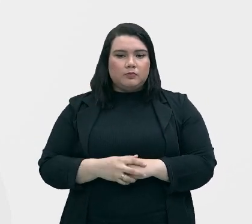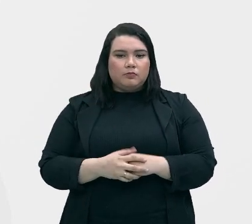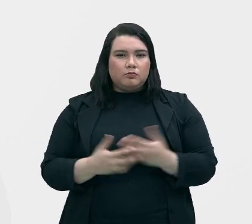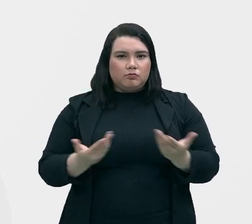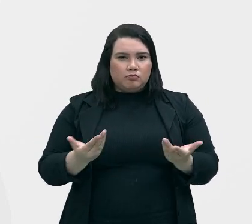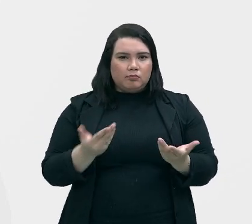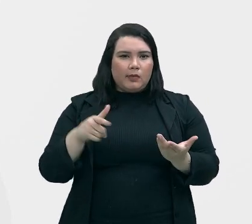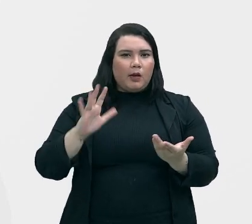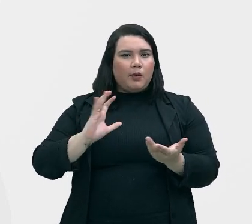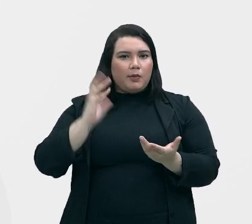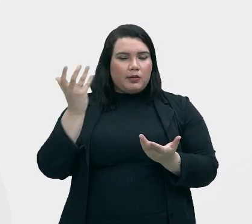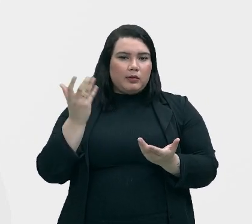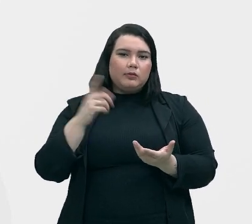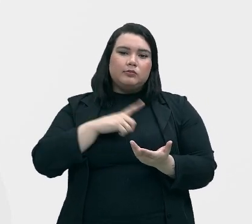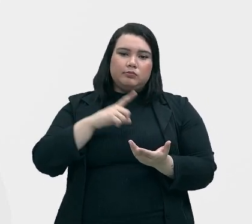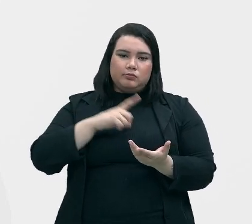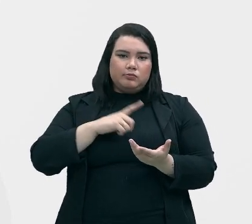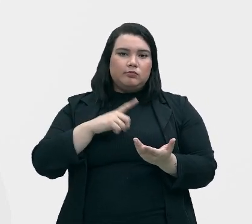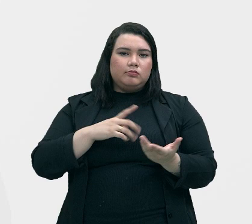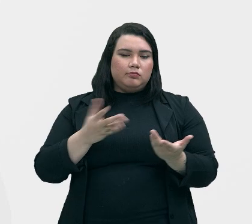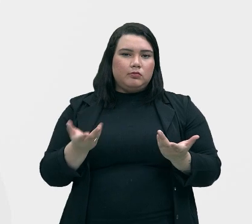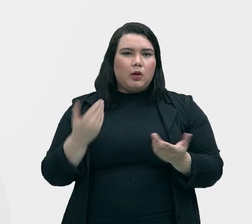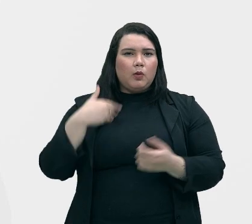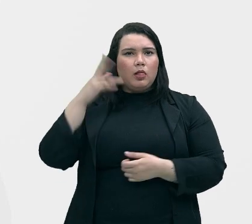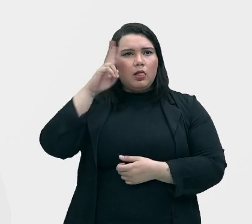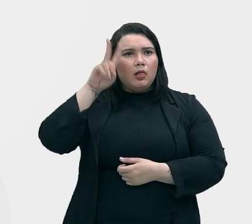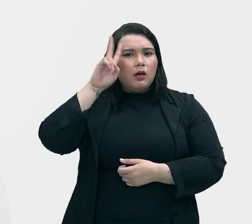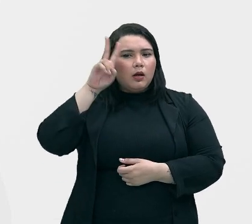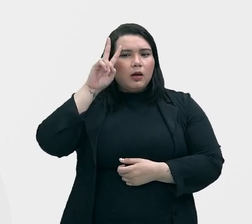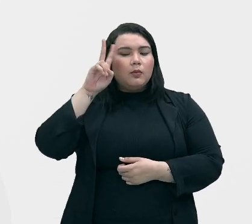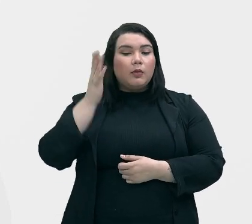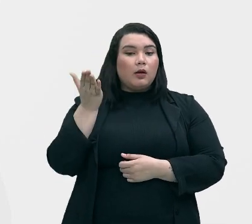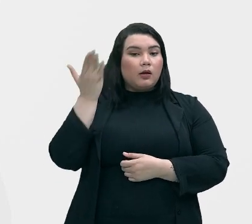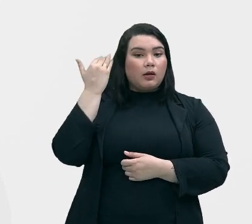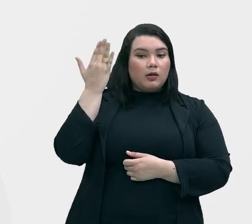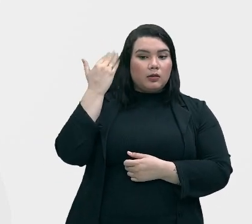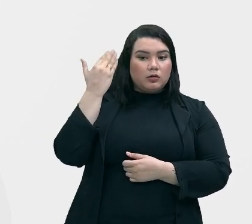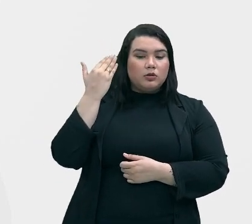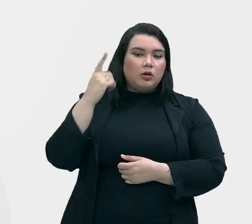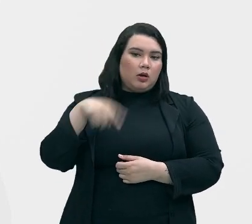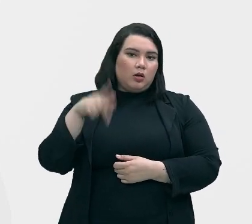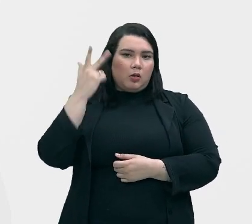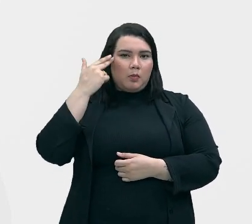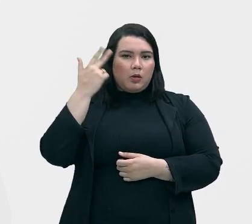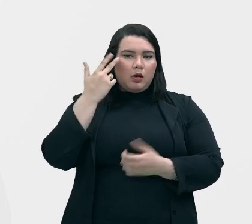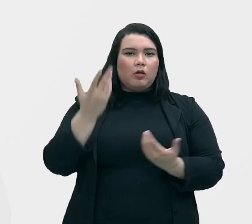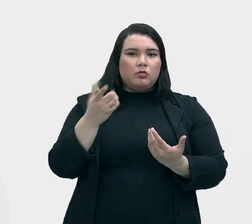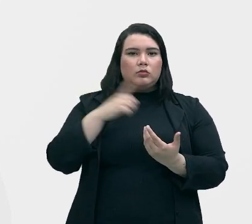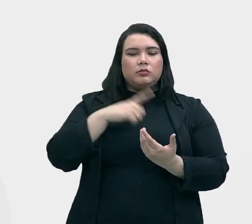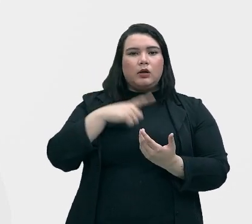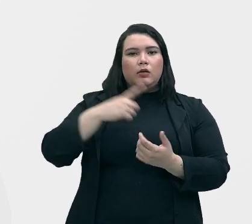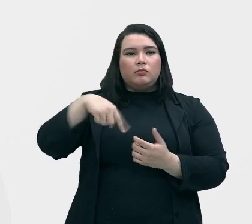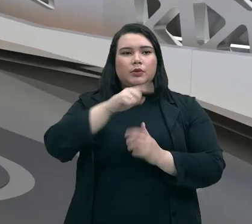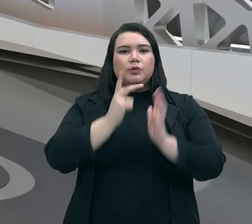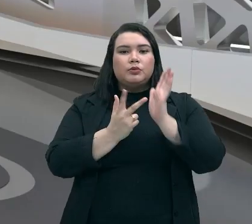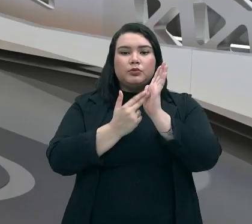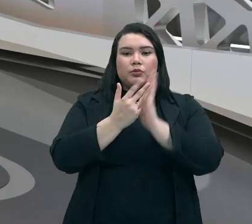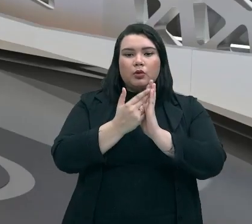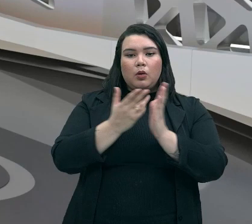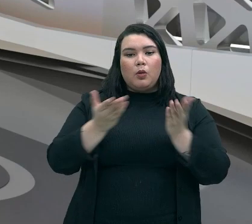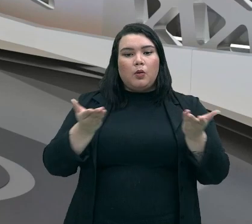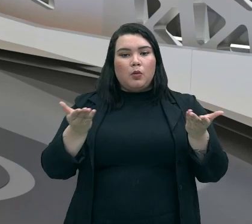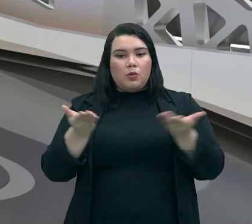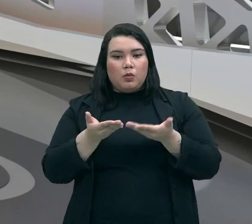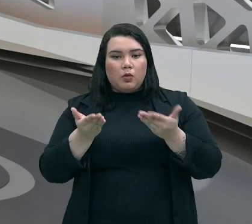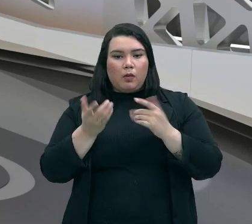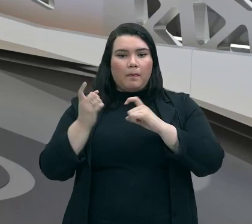que ainda acontece, hein, Manu? Eu me recordo, né? Antigamente era mais comum a retirada das amígdalas. Hoje,